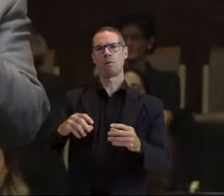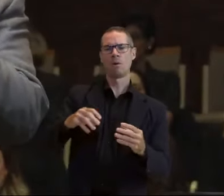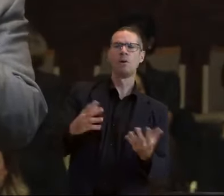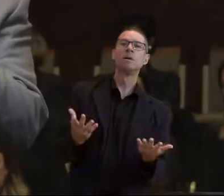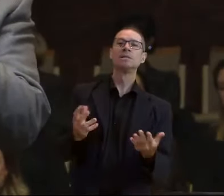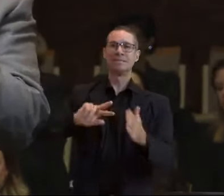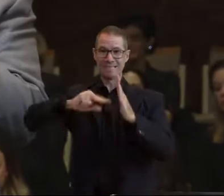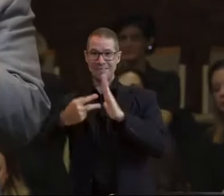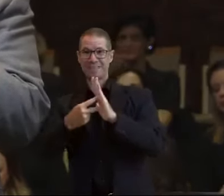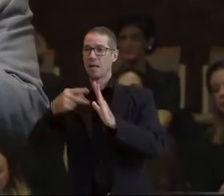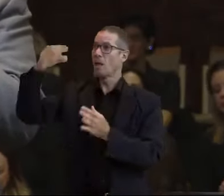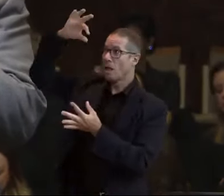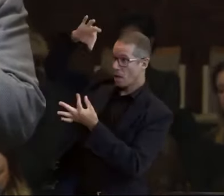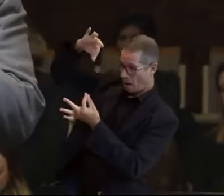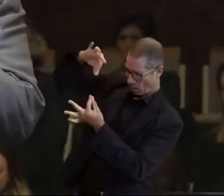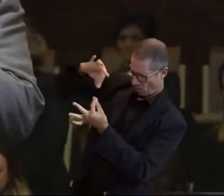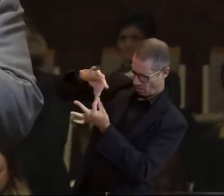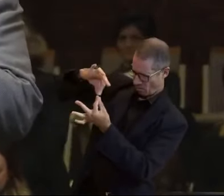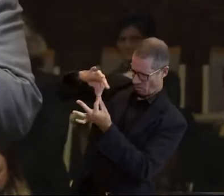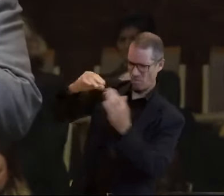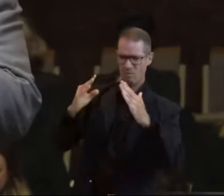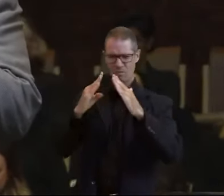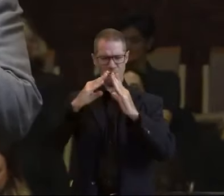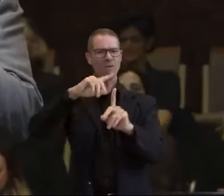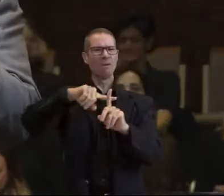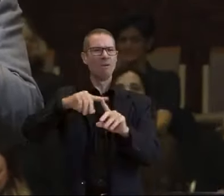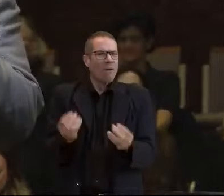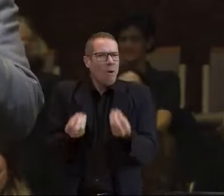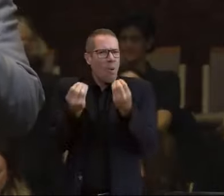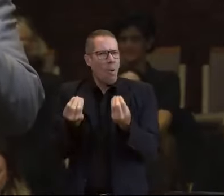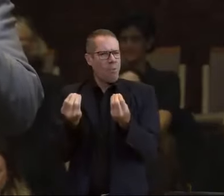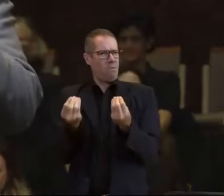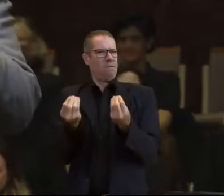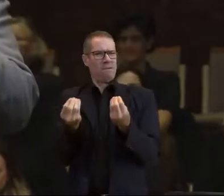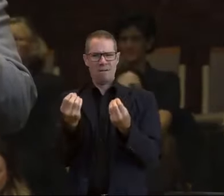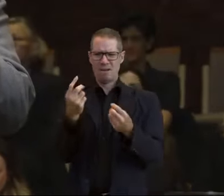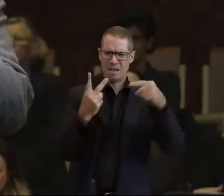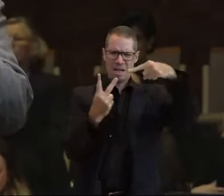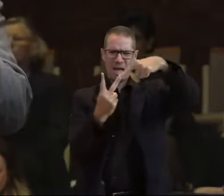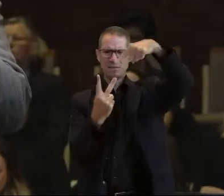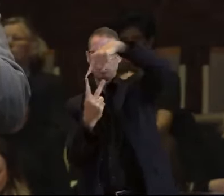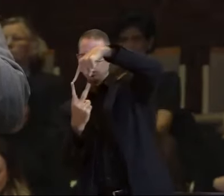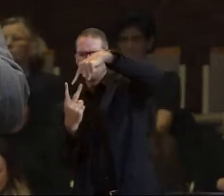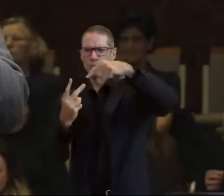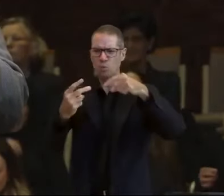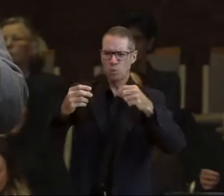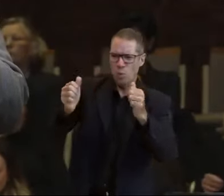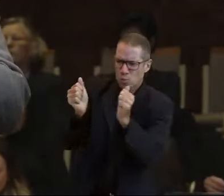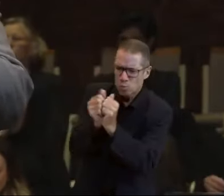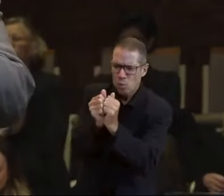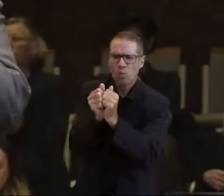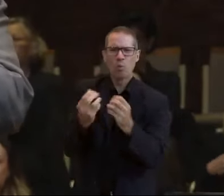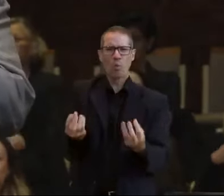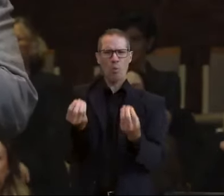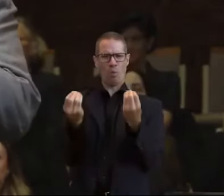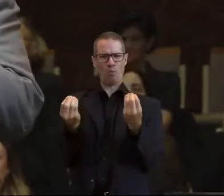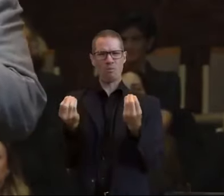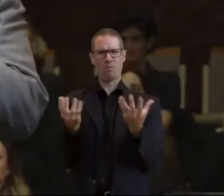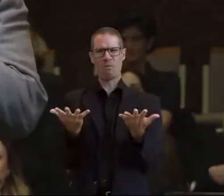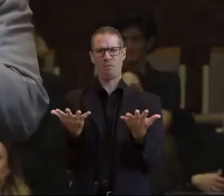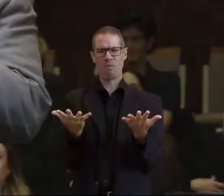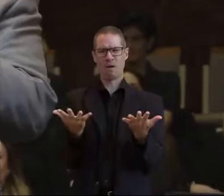misturado com a igreja espiritual. Como é que dá para colocar as duas no mesmo lugar, na mesma